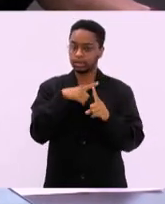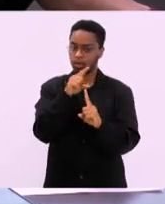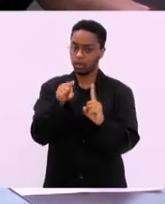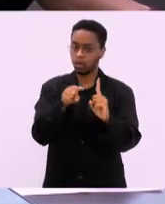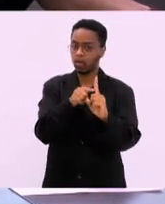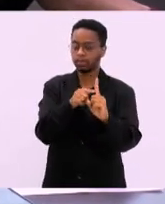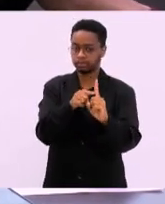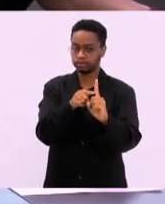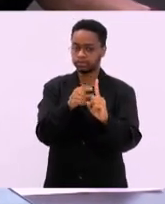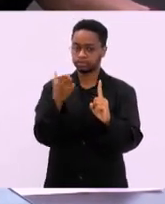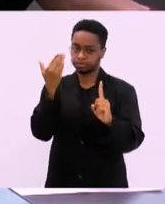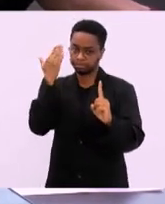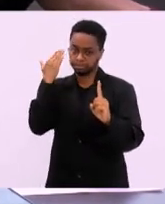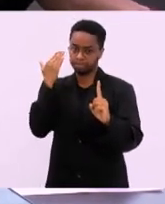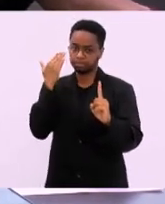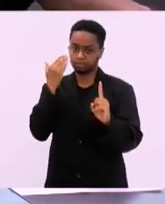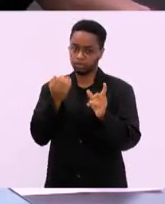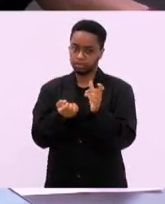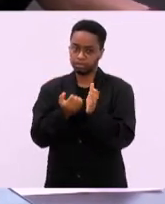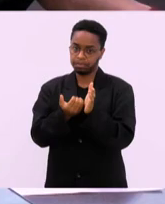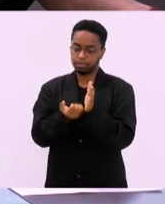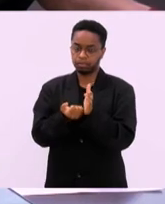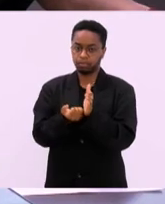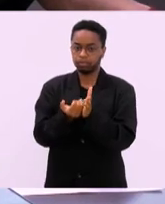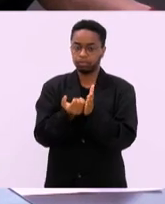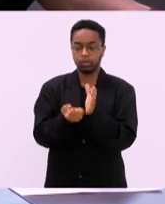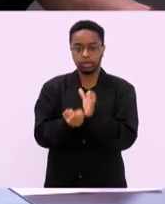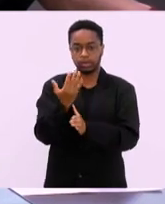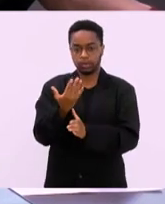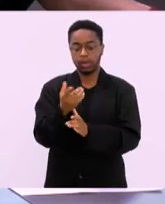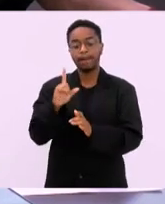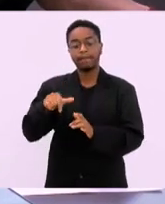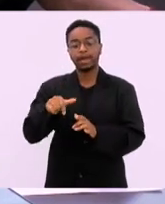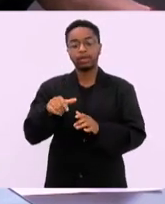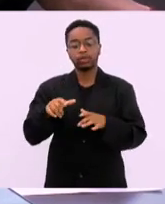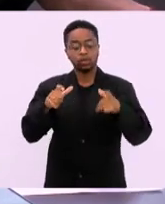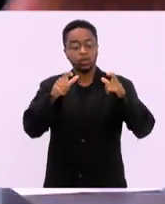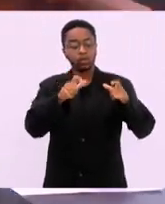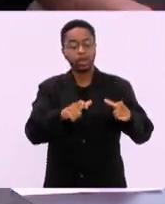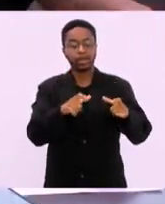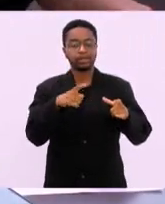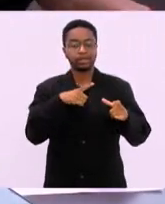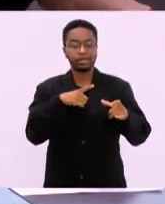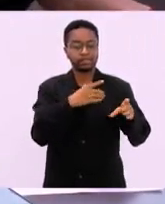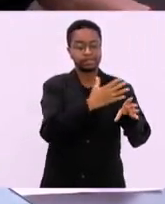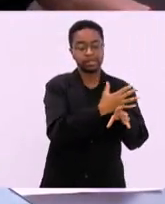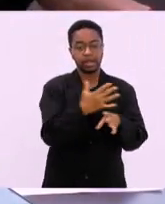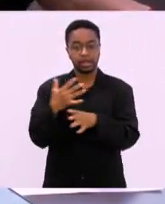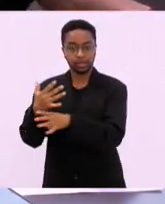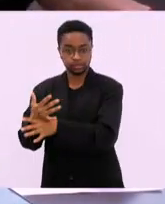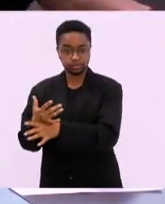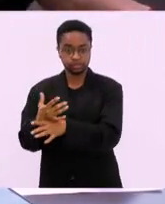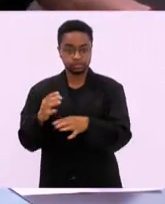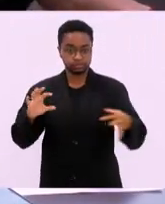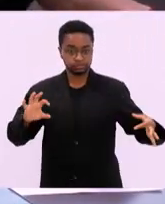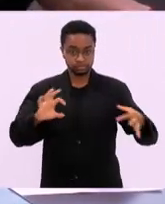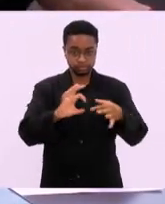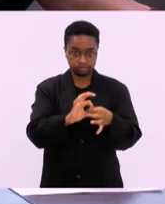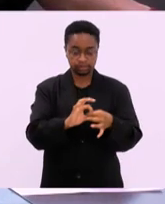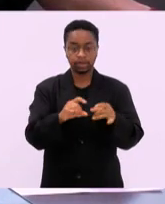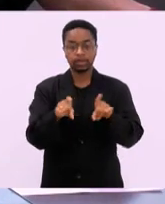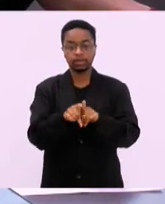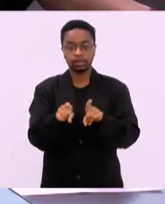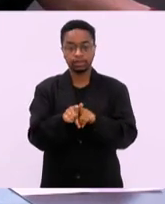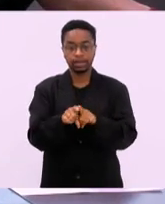intenções originais. Ele é um terminal municipal, mas está integrando linhas municipais e